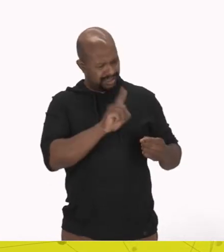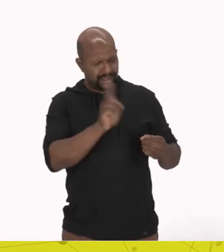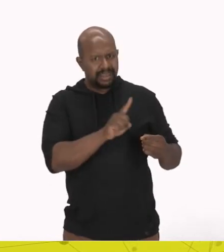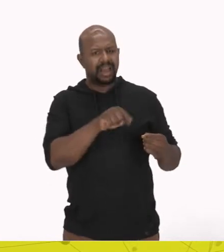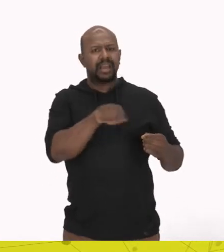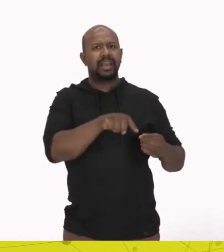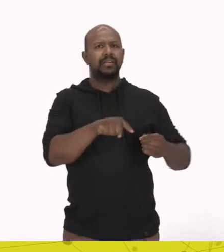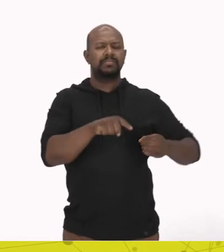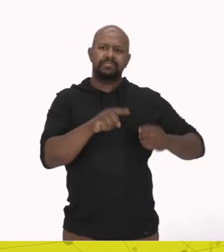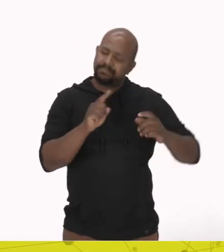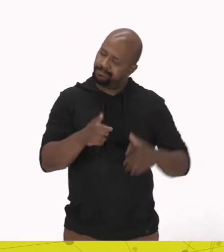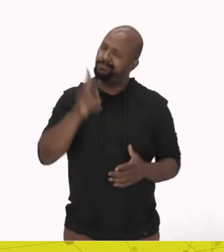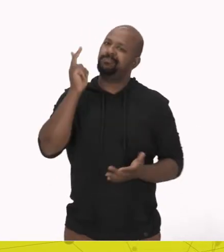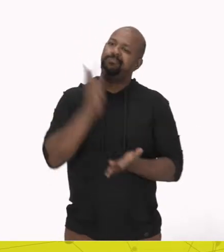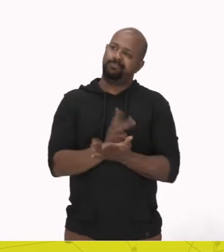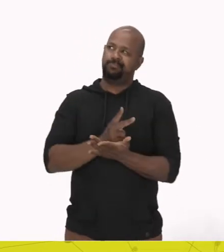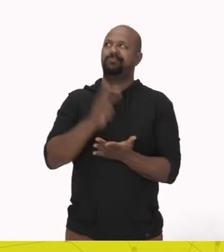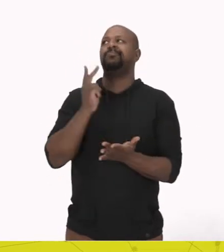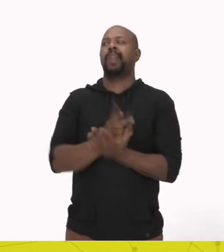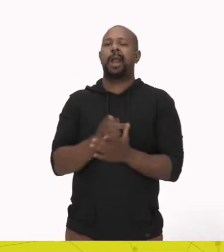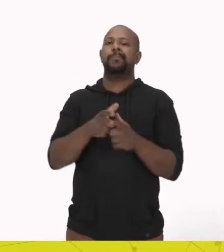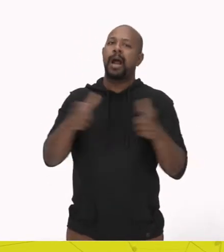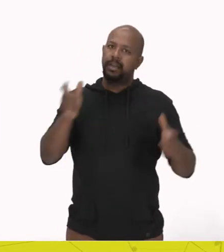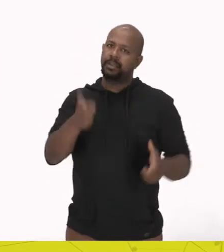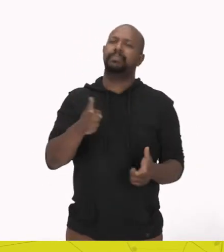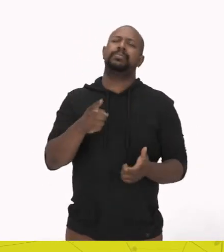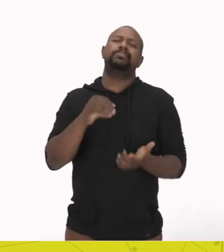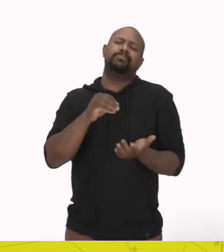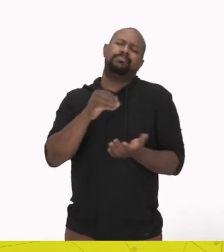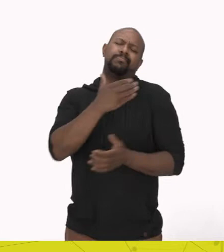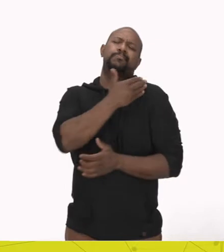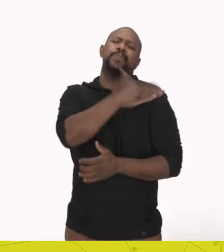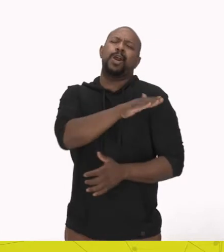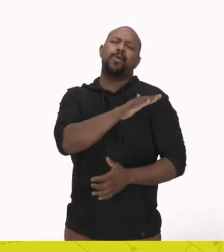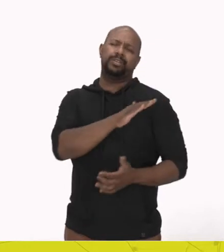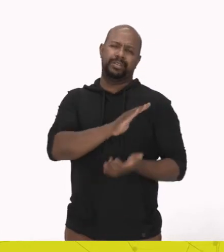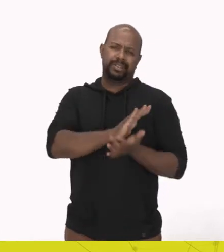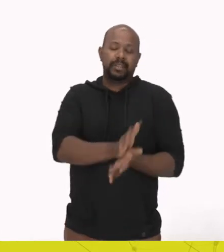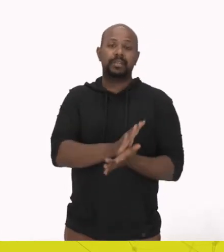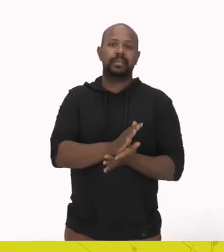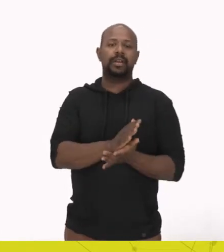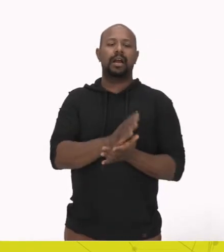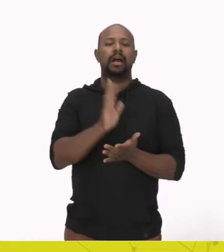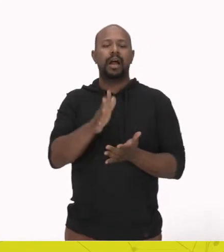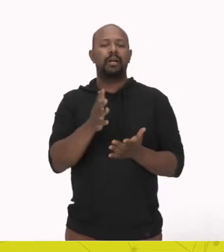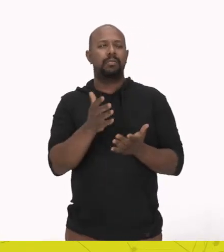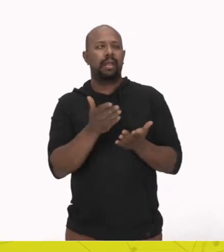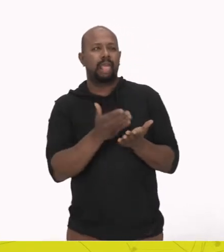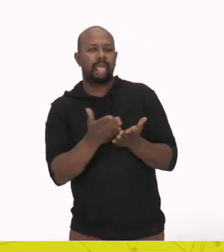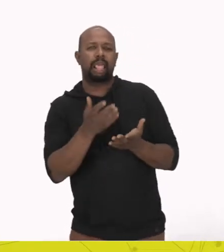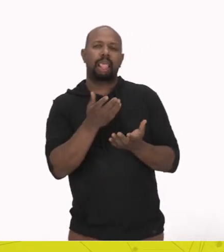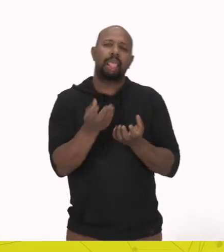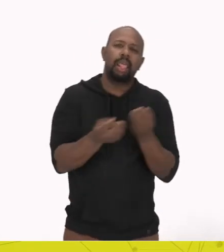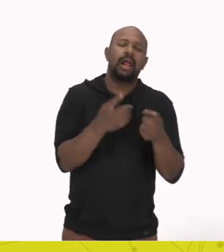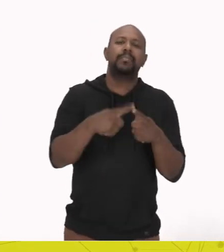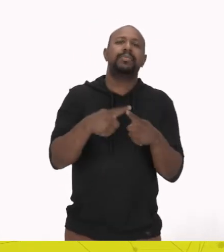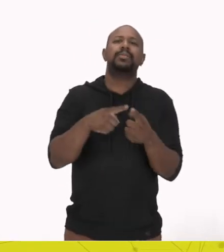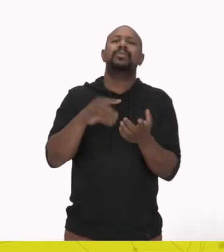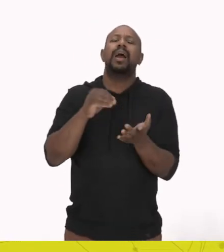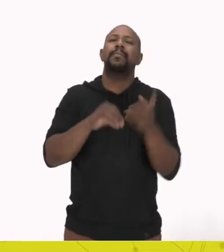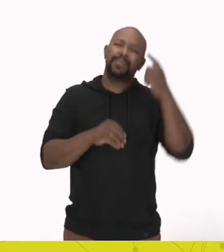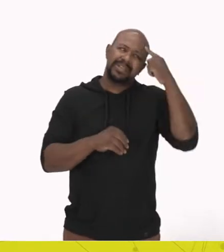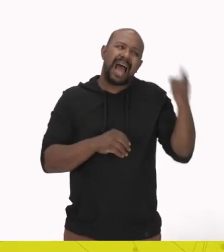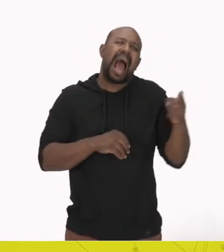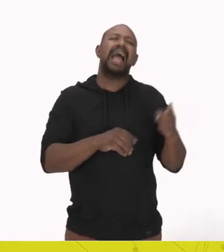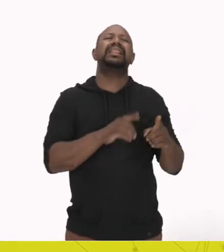esses públicos, que costumeiramente, de maneira preconceituosa, tendem a ser construídas a partir